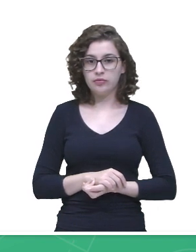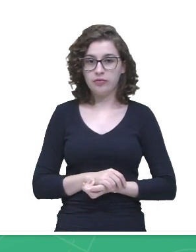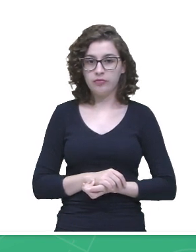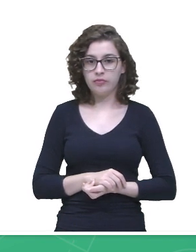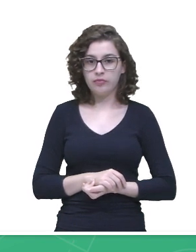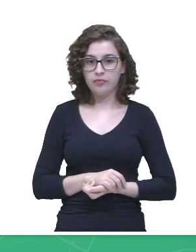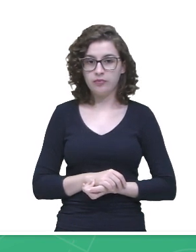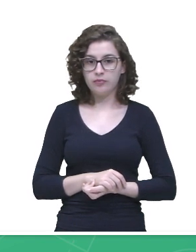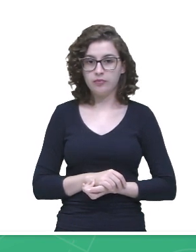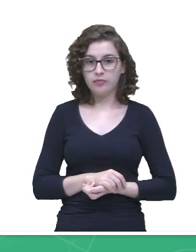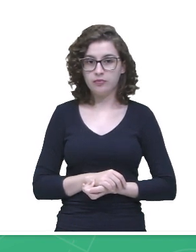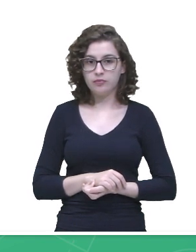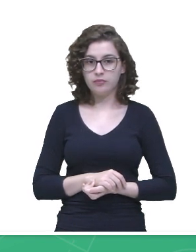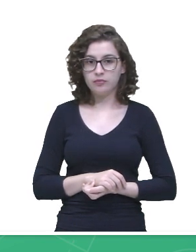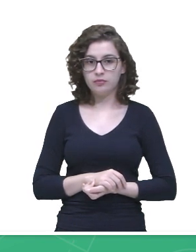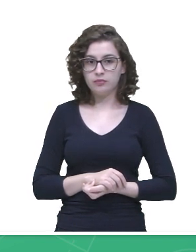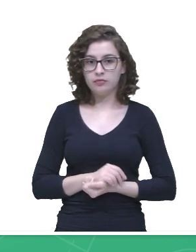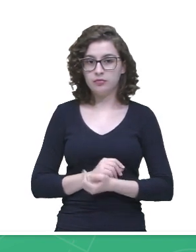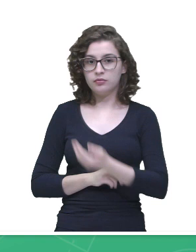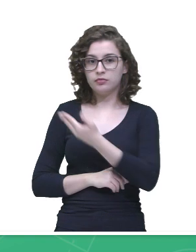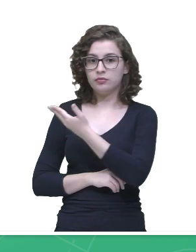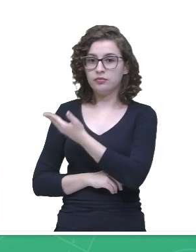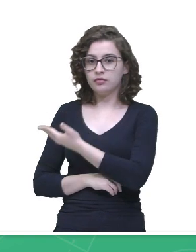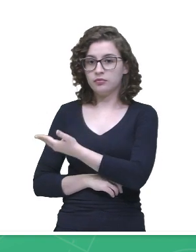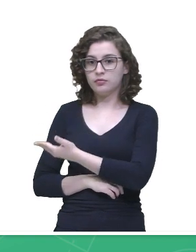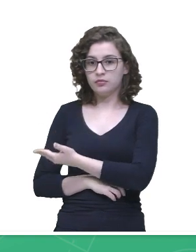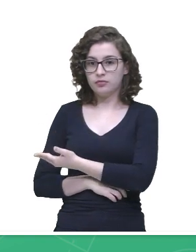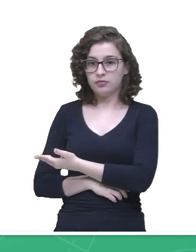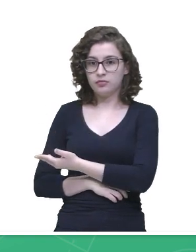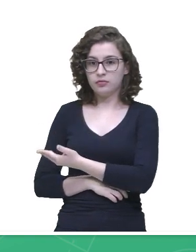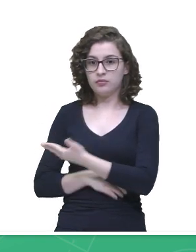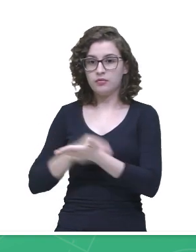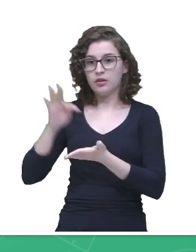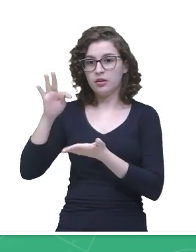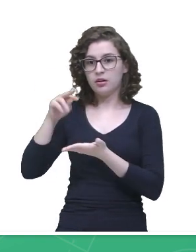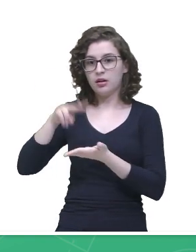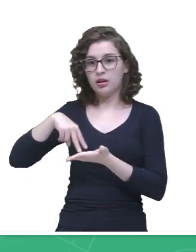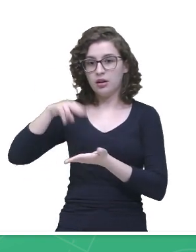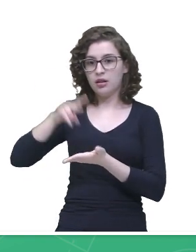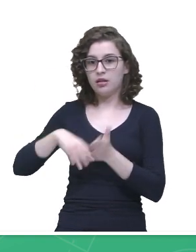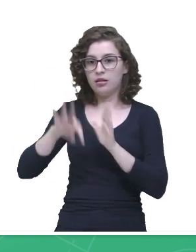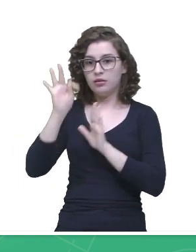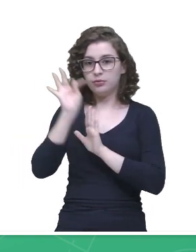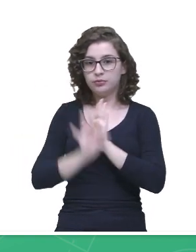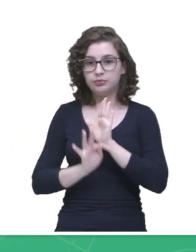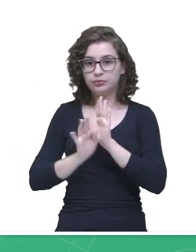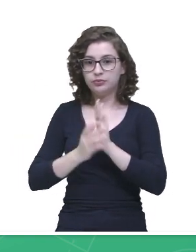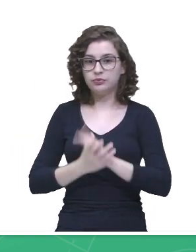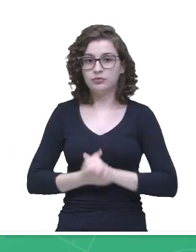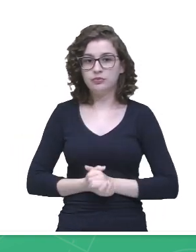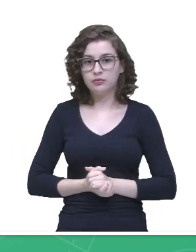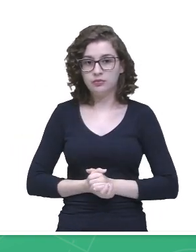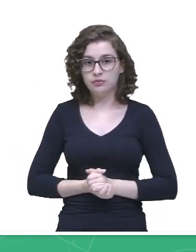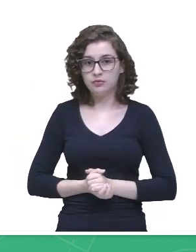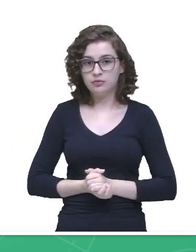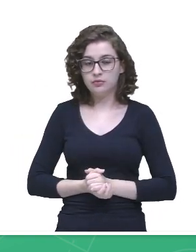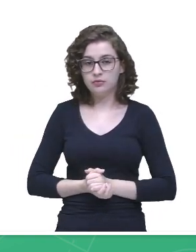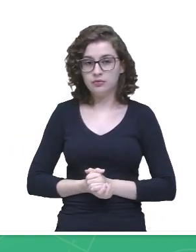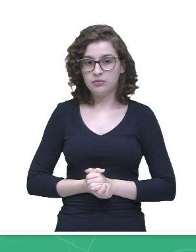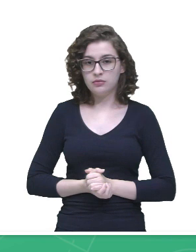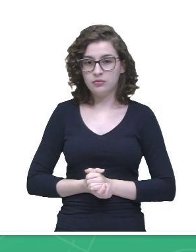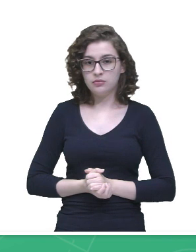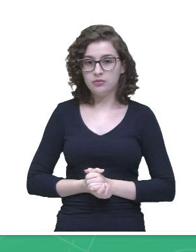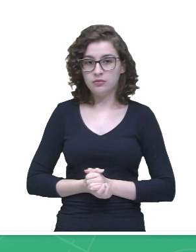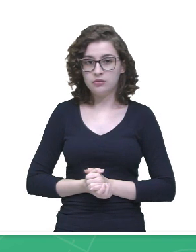Es un tiempo verbal empleado en el discurso hablado de maneira